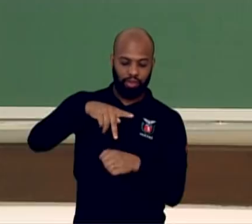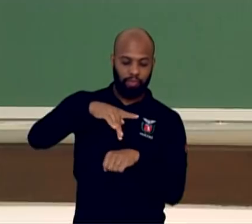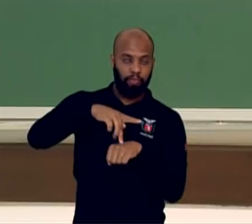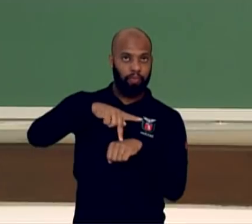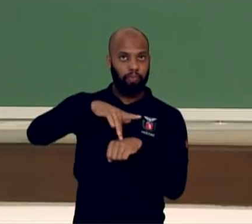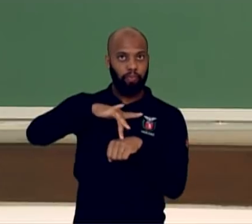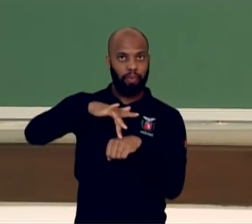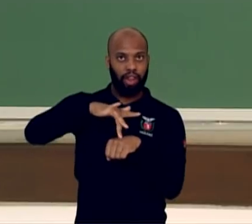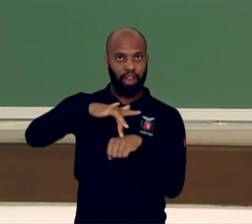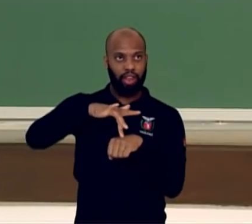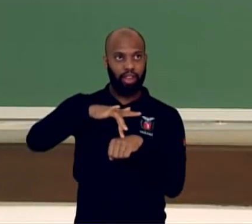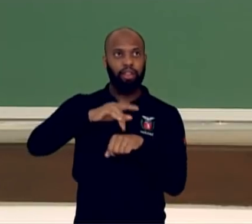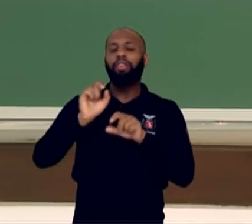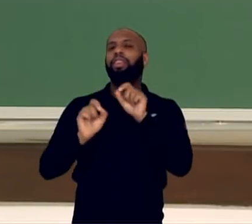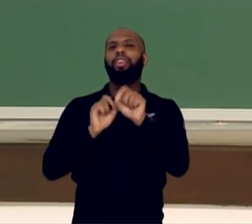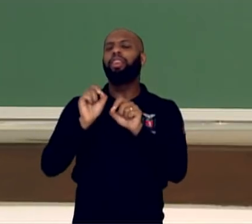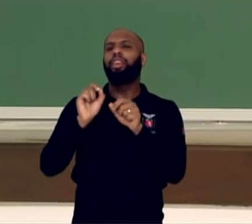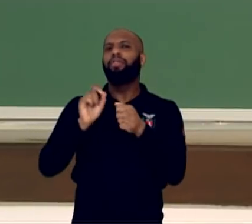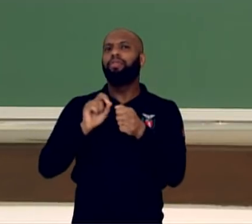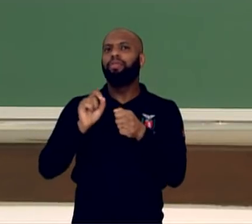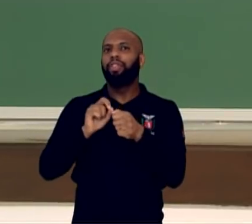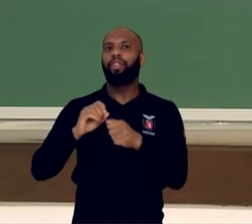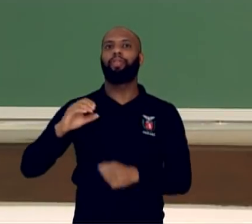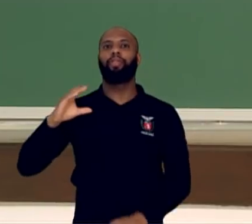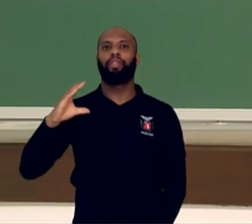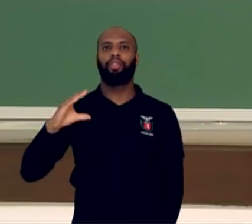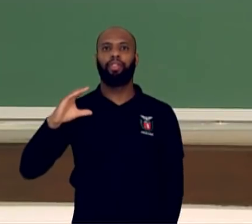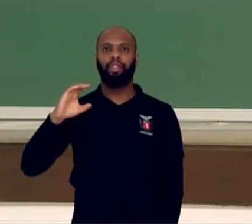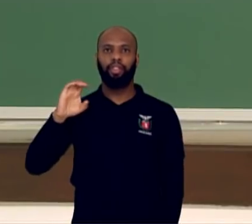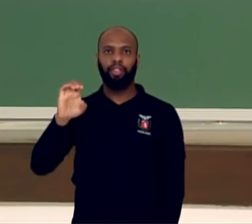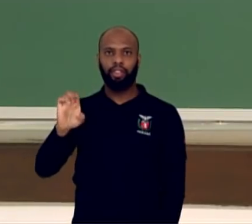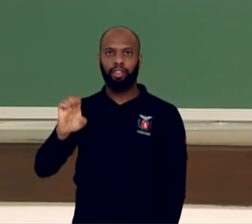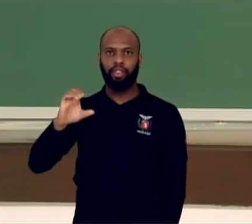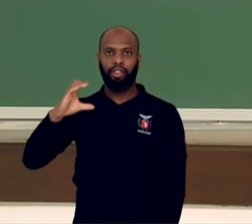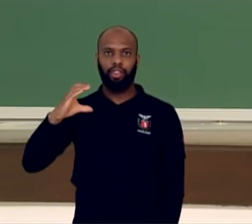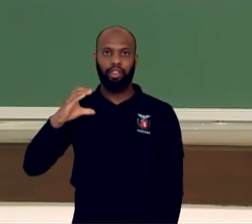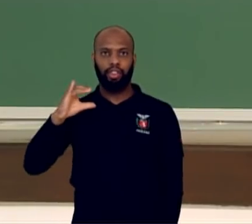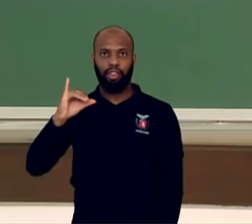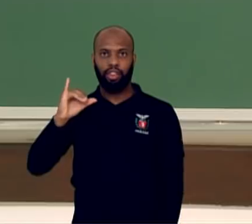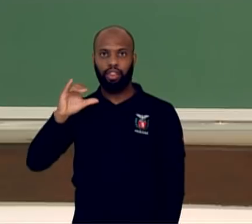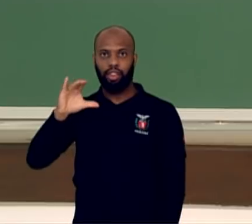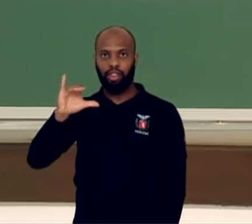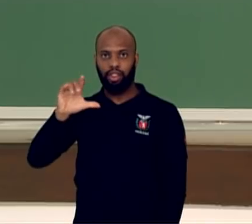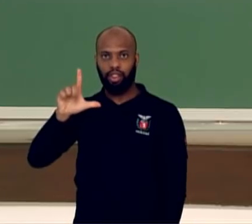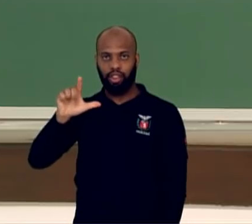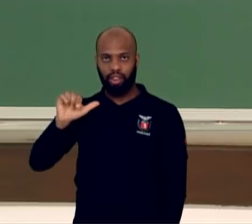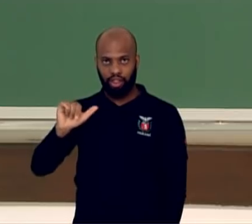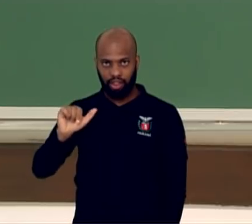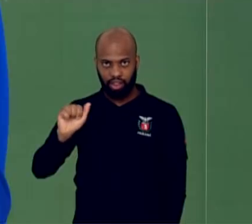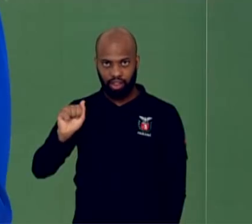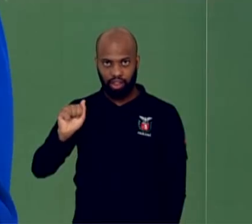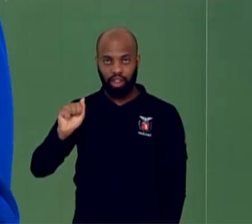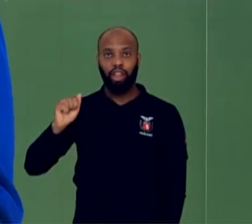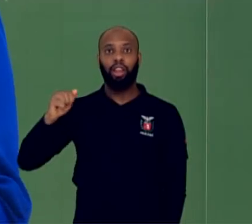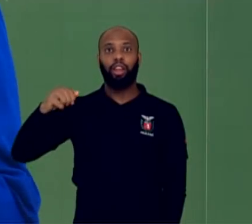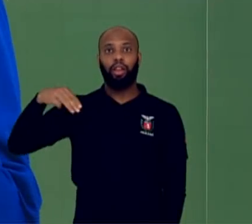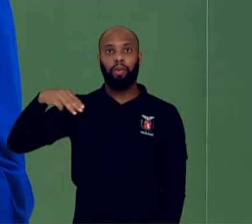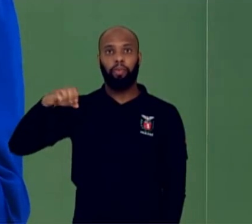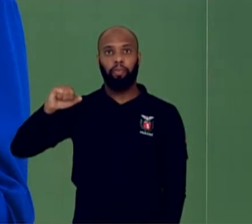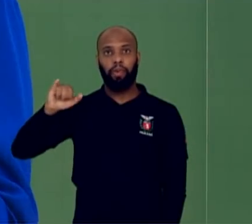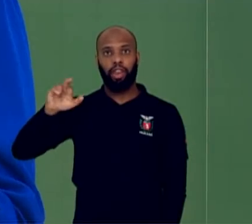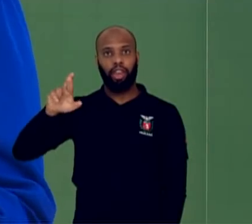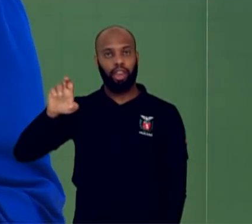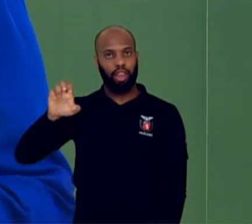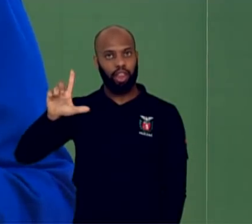da poetisa. Por quê? Porque poeta, nós falamos quando o autor é masculino, quando é